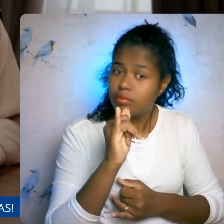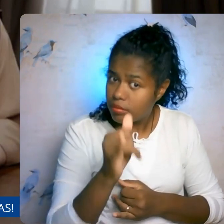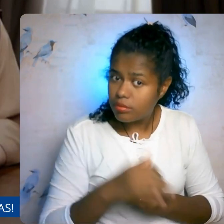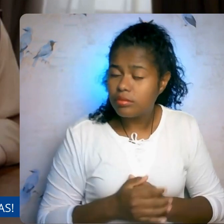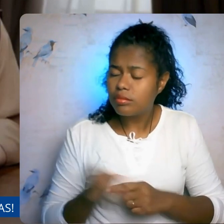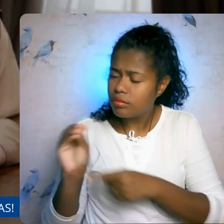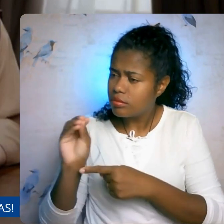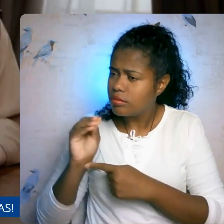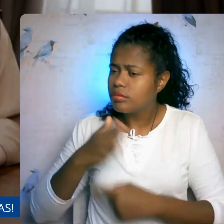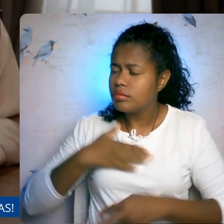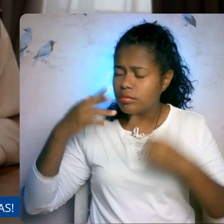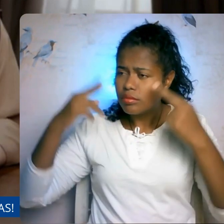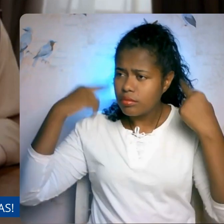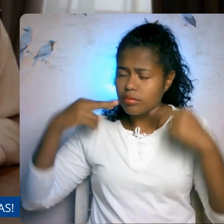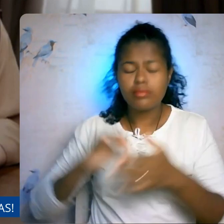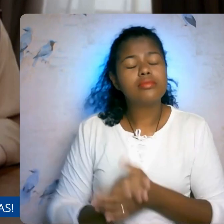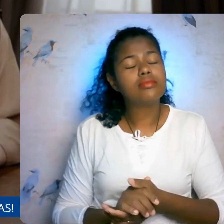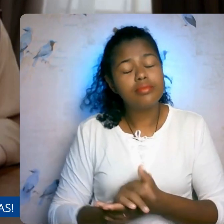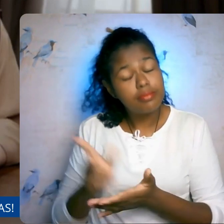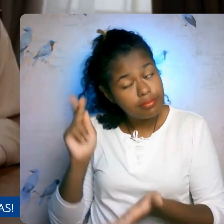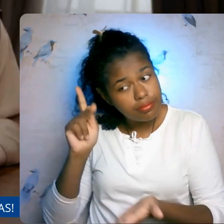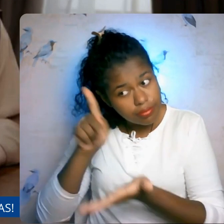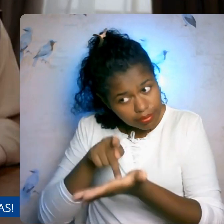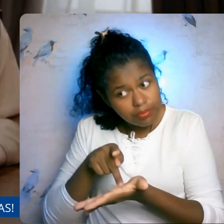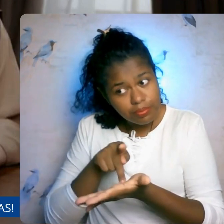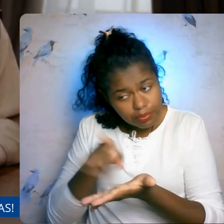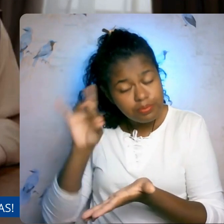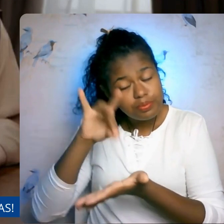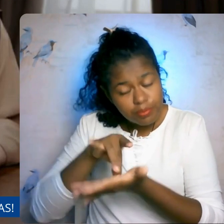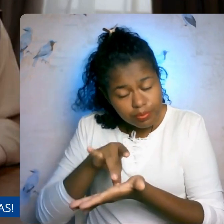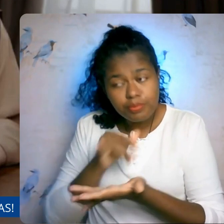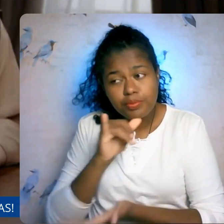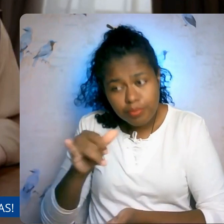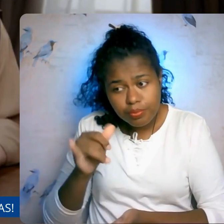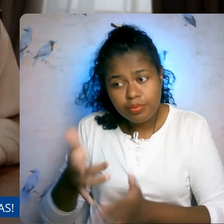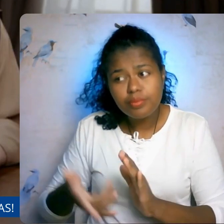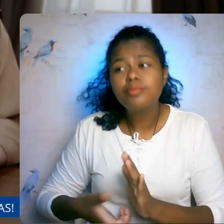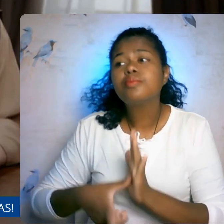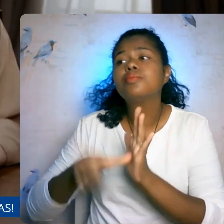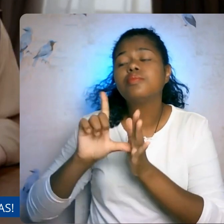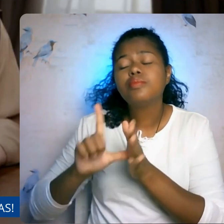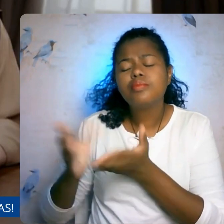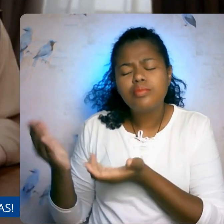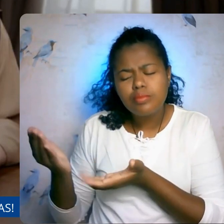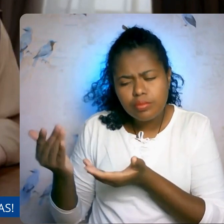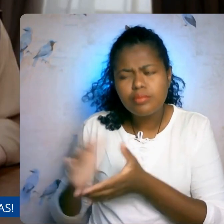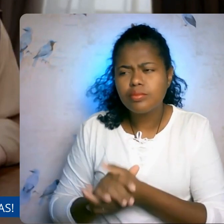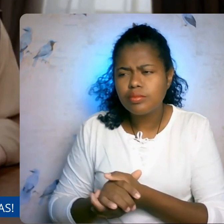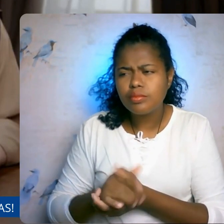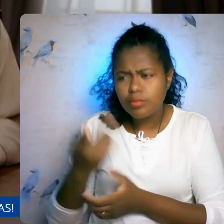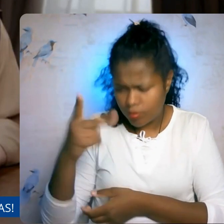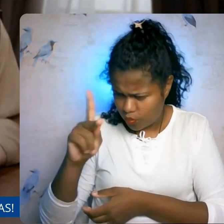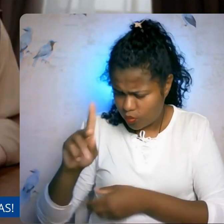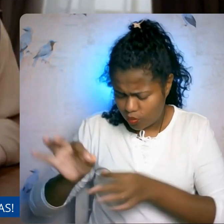ovelhas. Em verdade te digo, quando era jovem, tu te cingias e ias onde